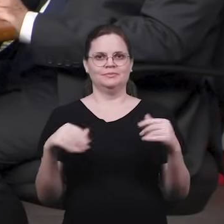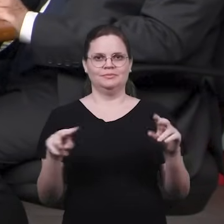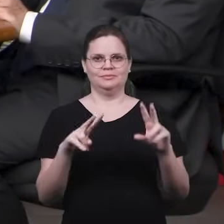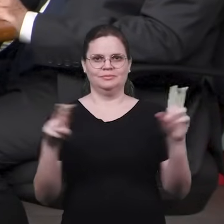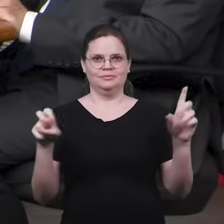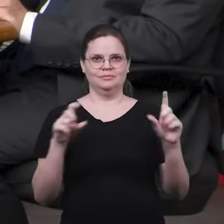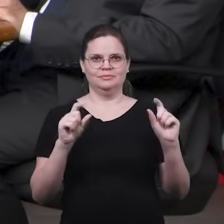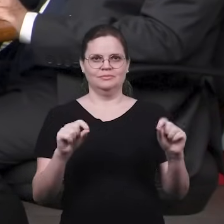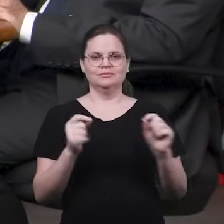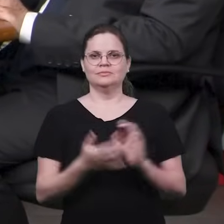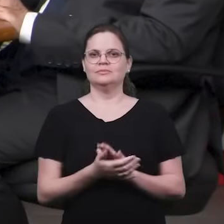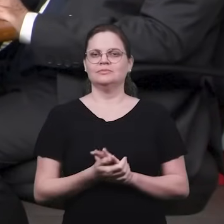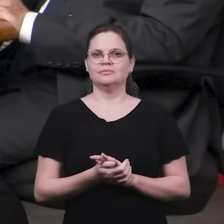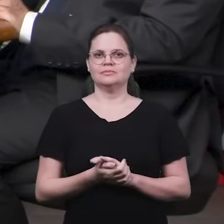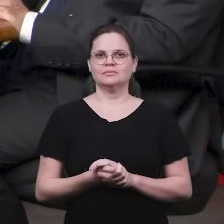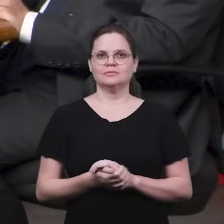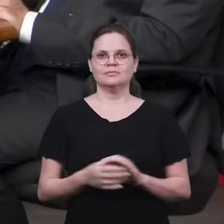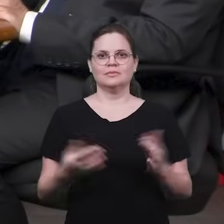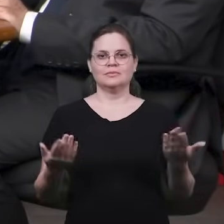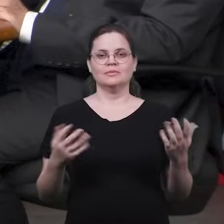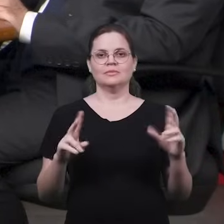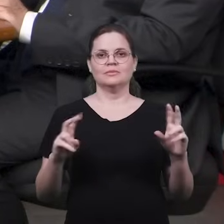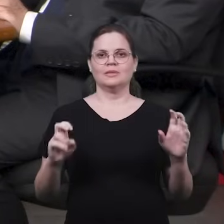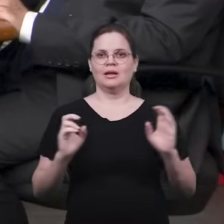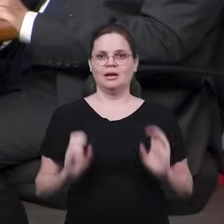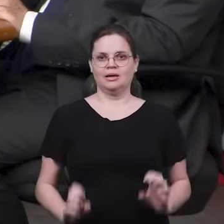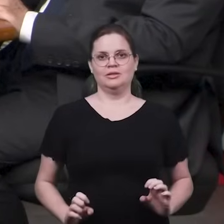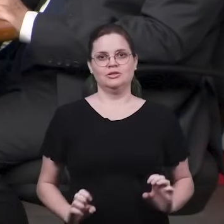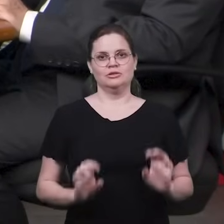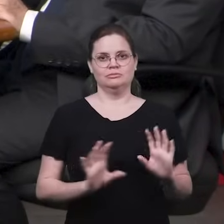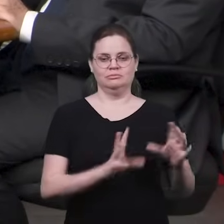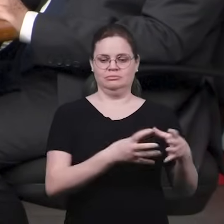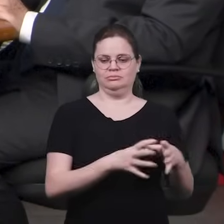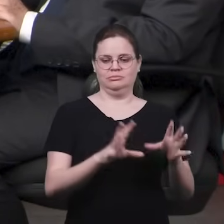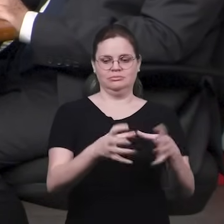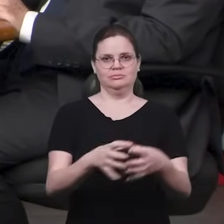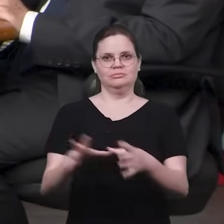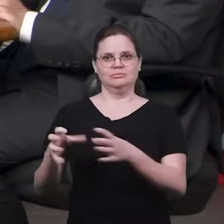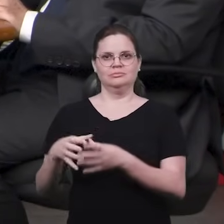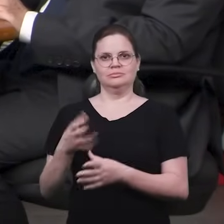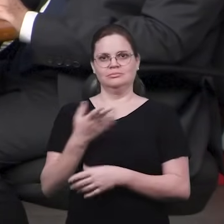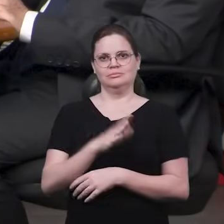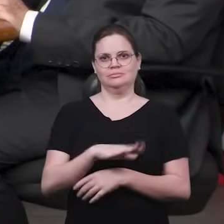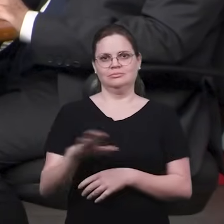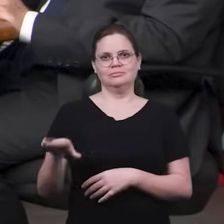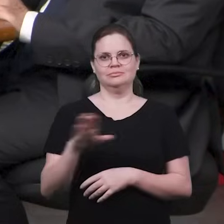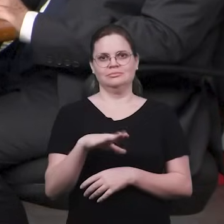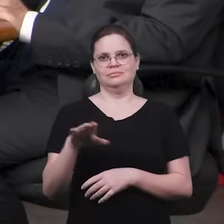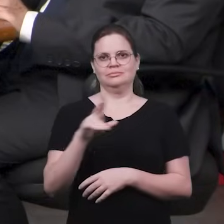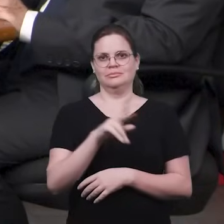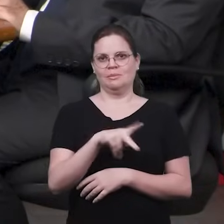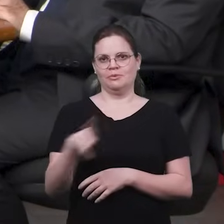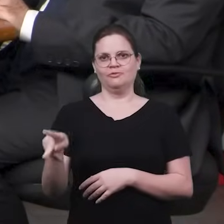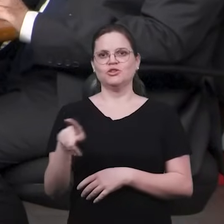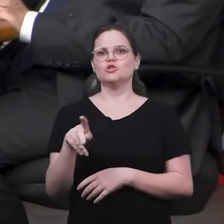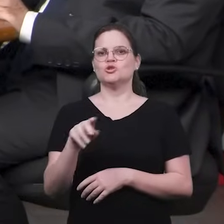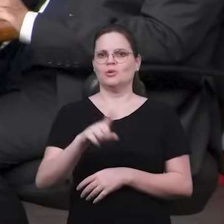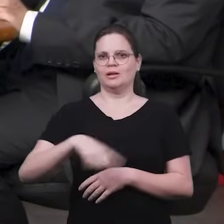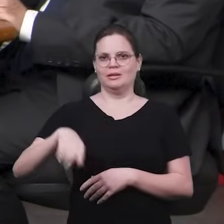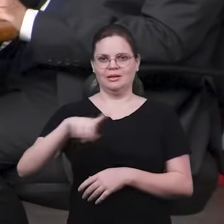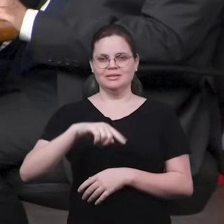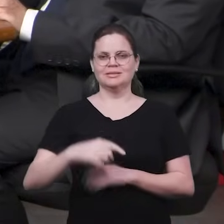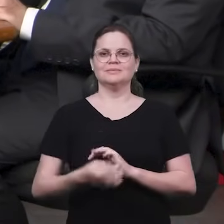esse segmento de que nós estamos abordando hoje, que é a ética na vida das professoras de classe de